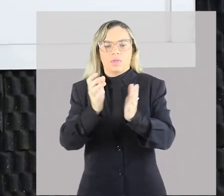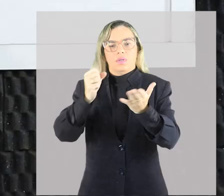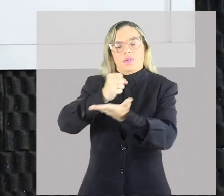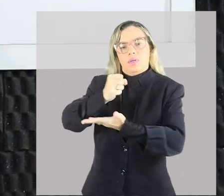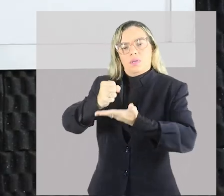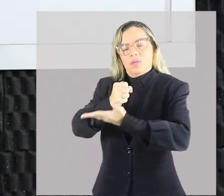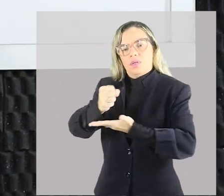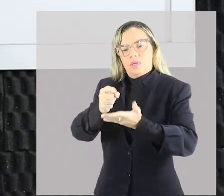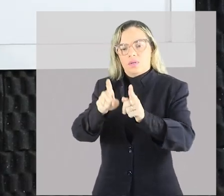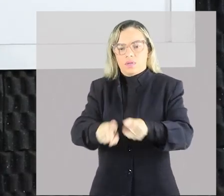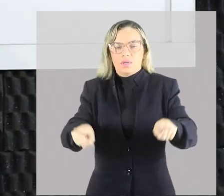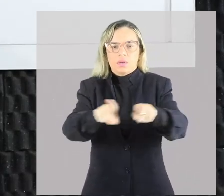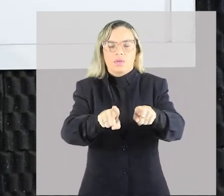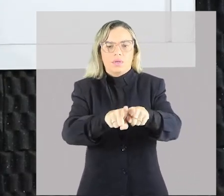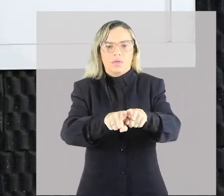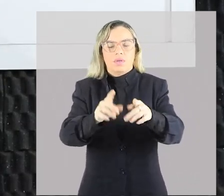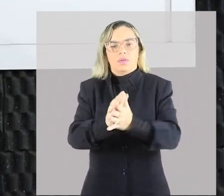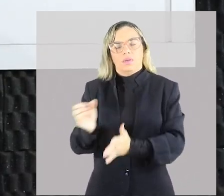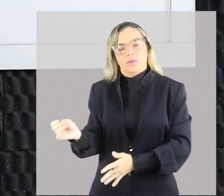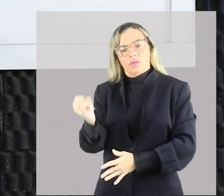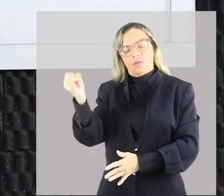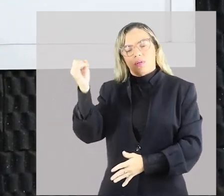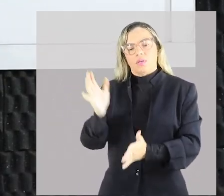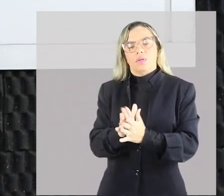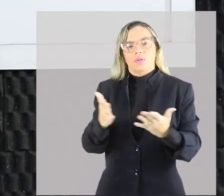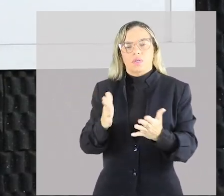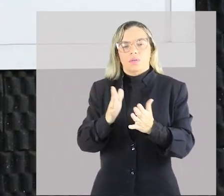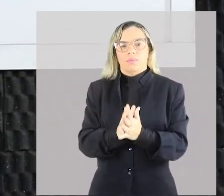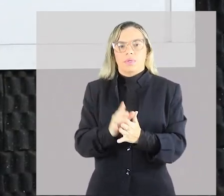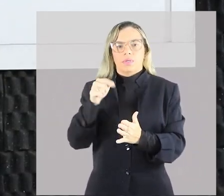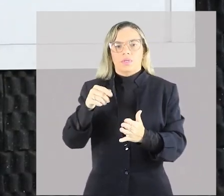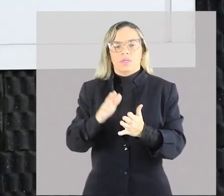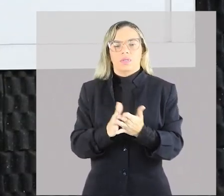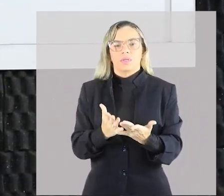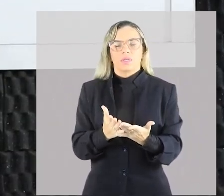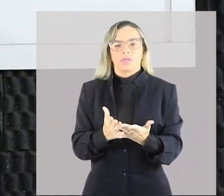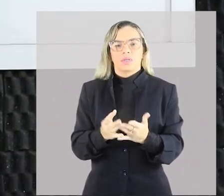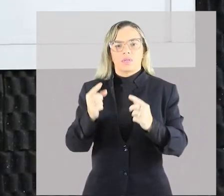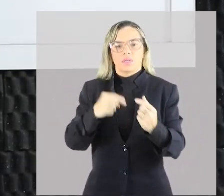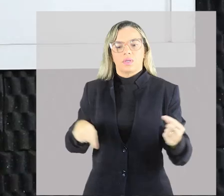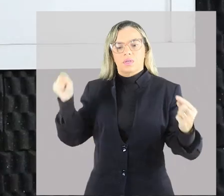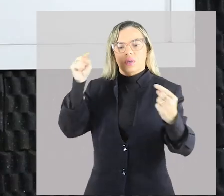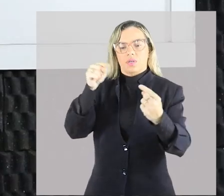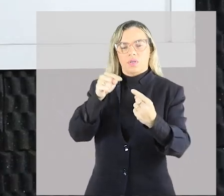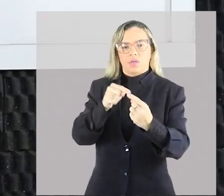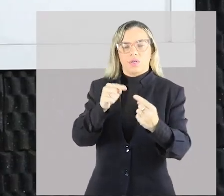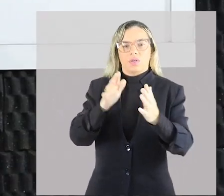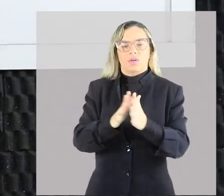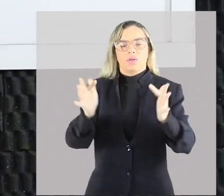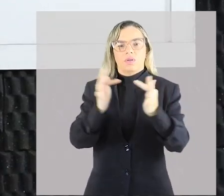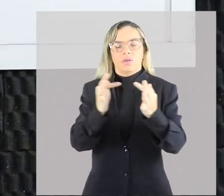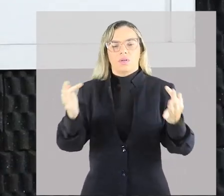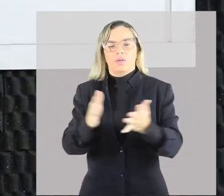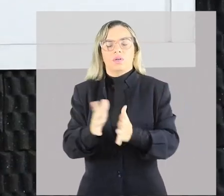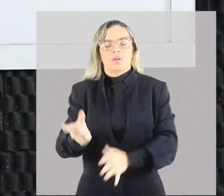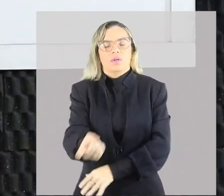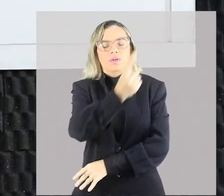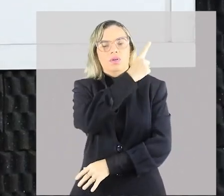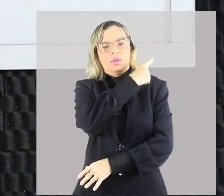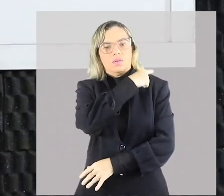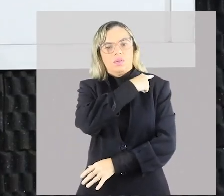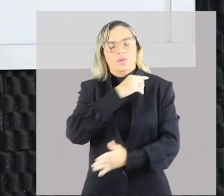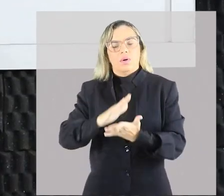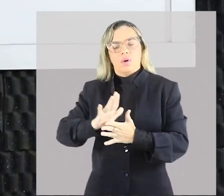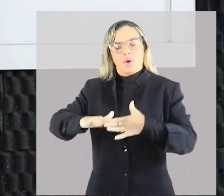base também, além dela ser importante por si só, ela serve de base também para o estudo das funções, que o aluno da primeira série vai estudar